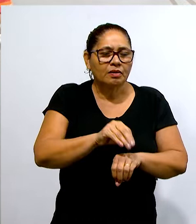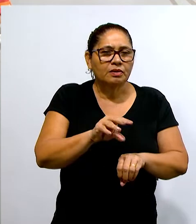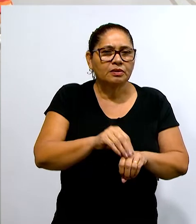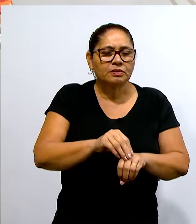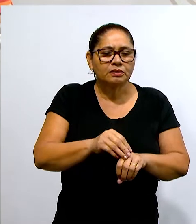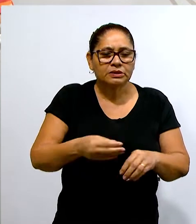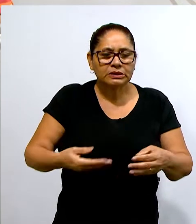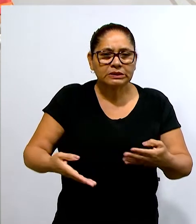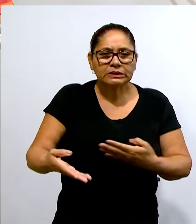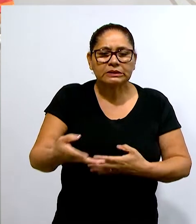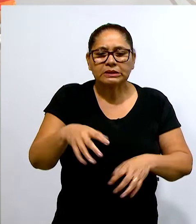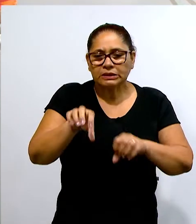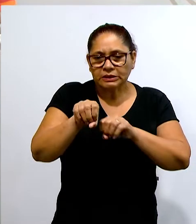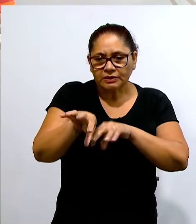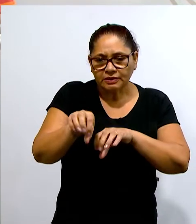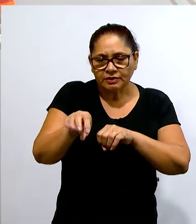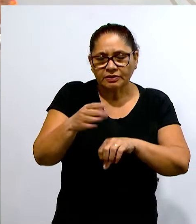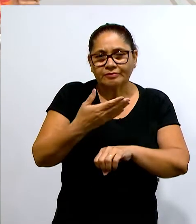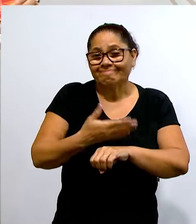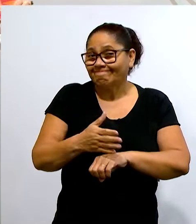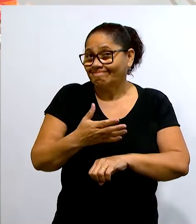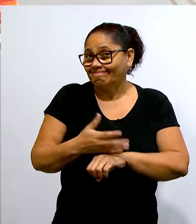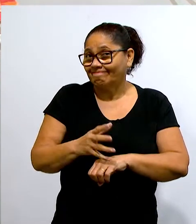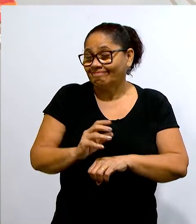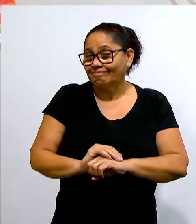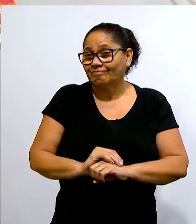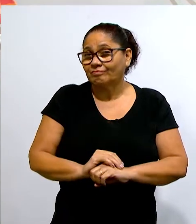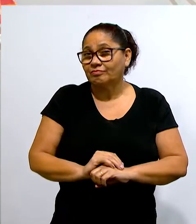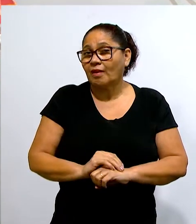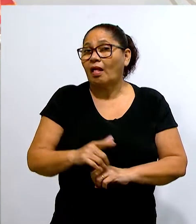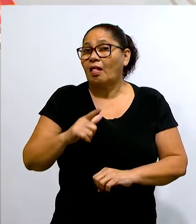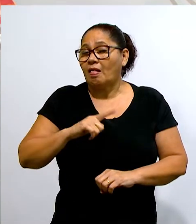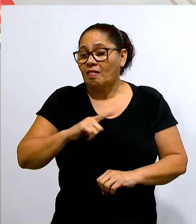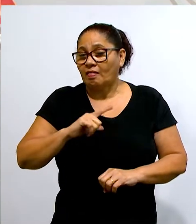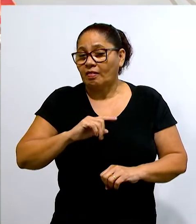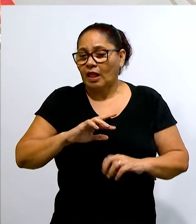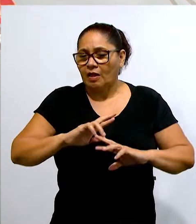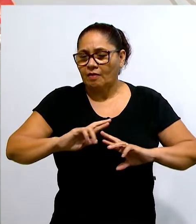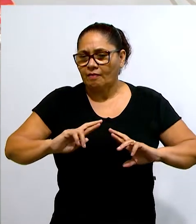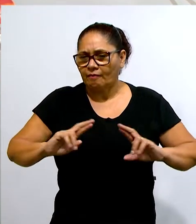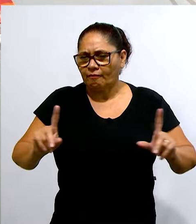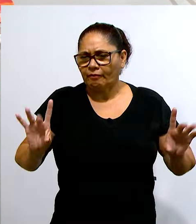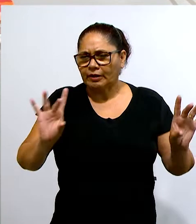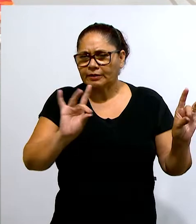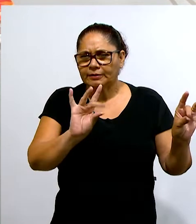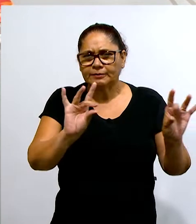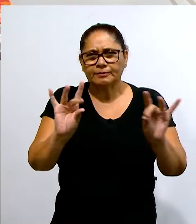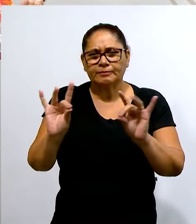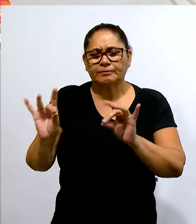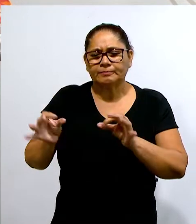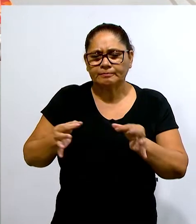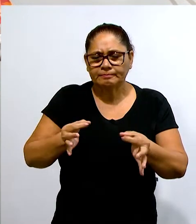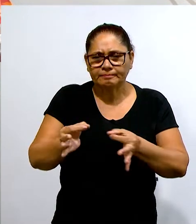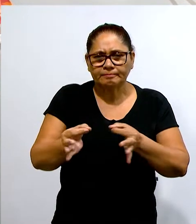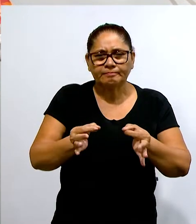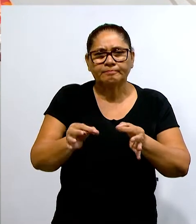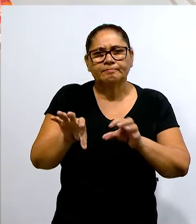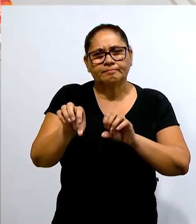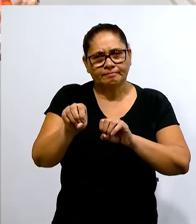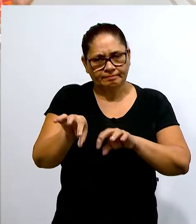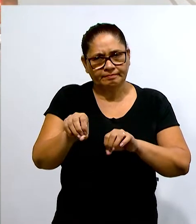nossa prática educativa, há algumas formas pontuais e específicas a qual a gente pode organizar o nosso